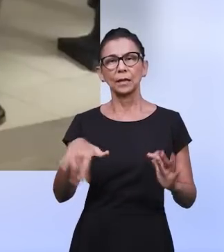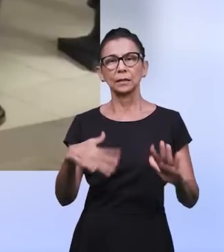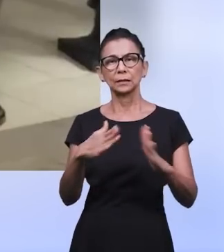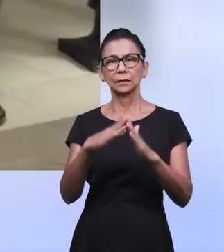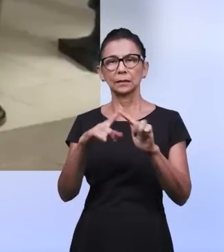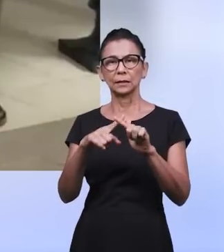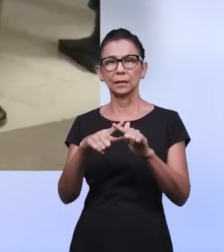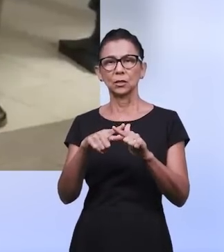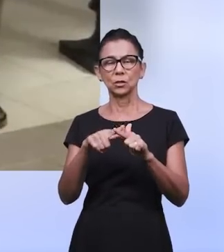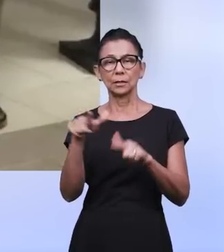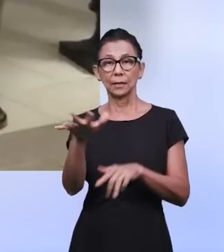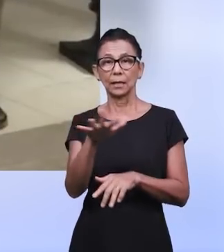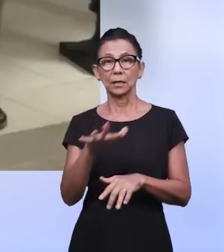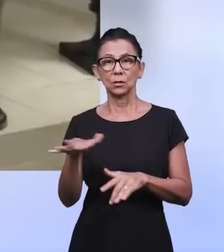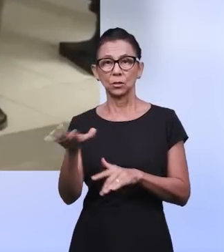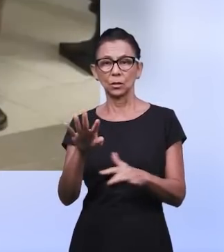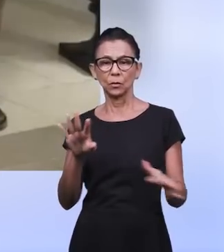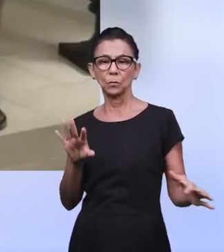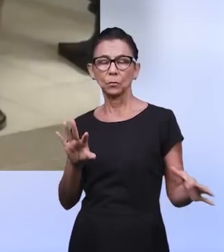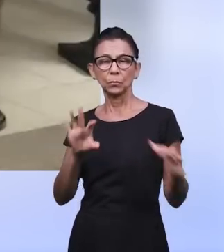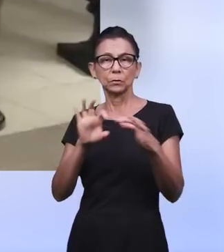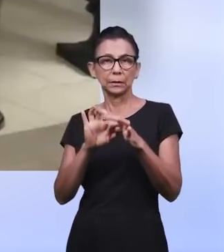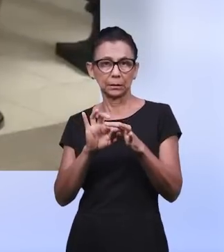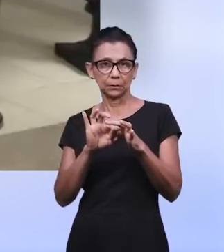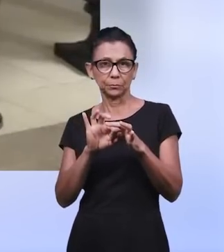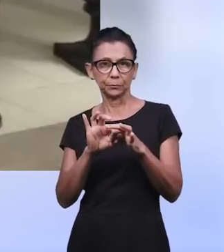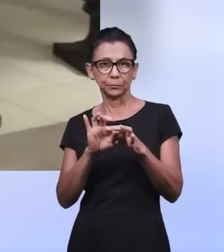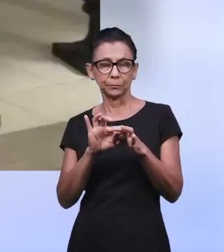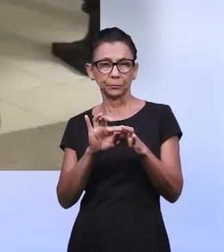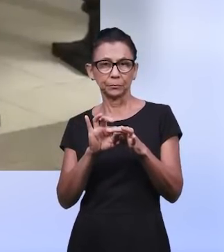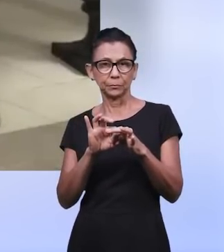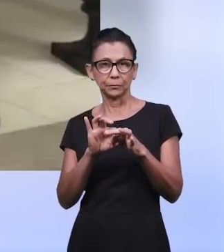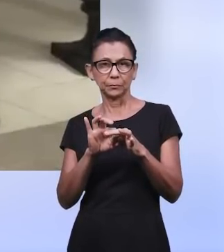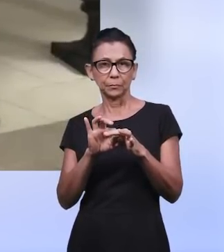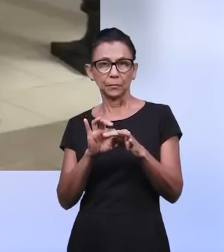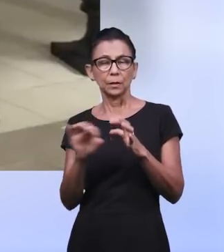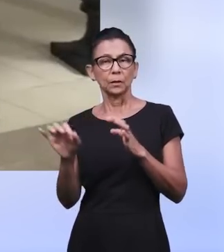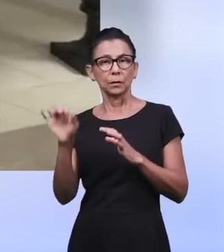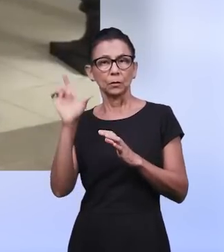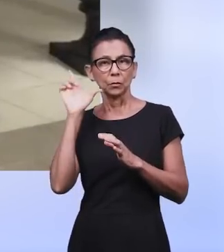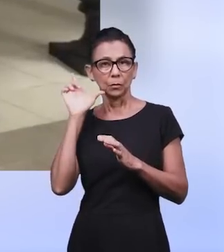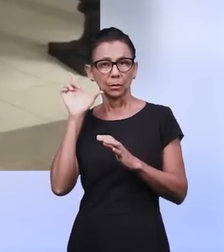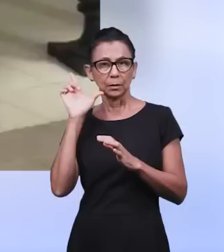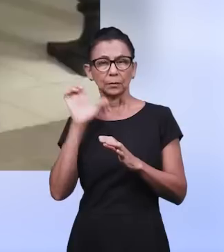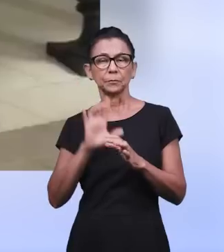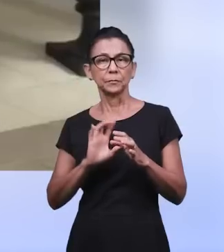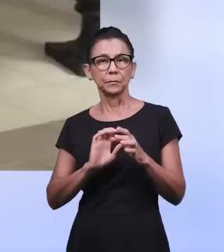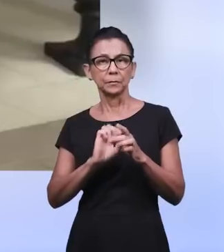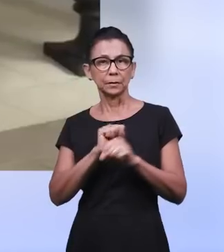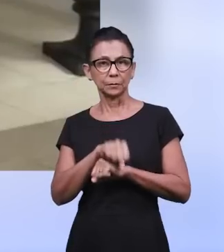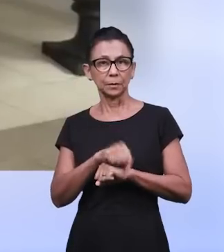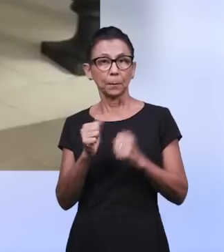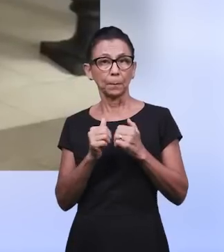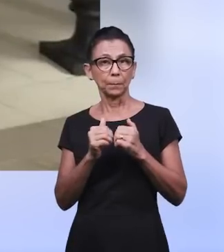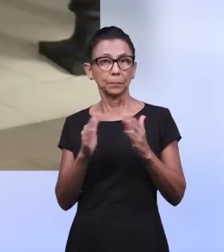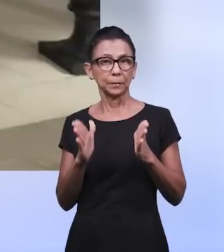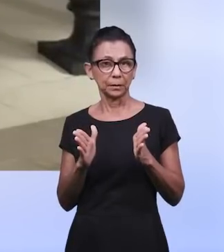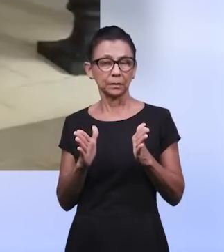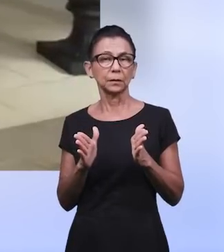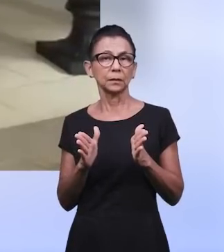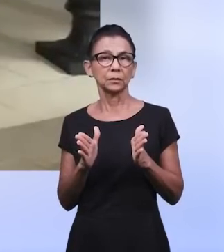York, Filadélfia e também da igreja de Denver. Tivemos ontem um seminário de